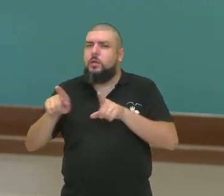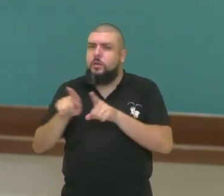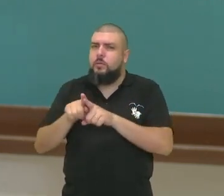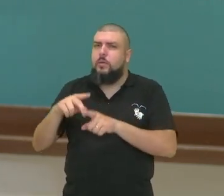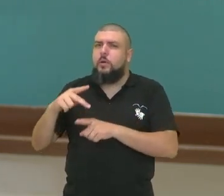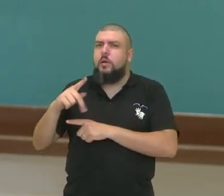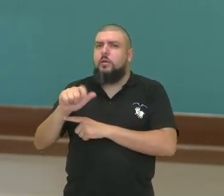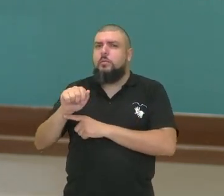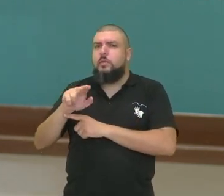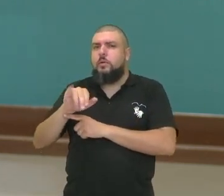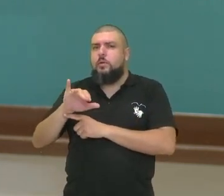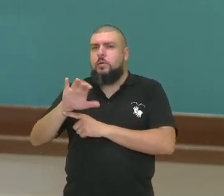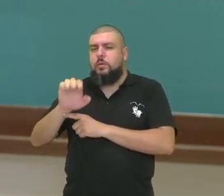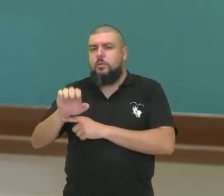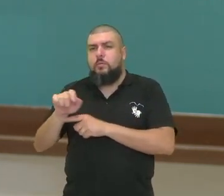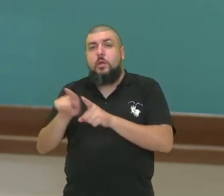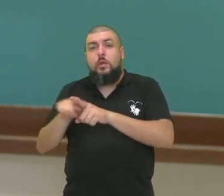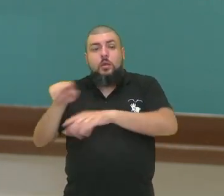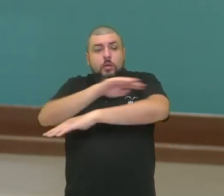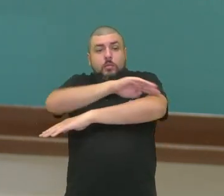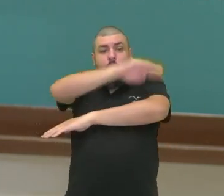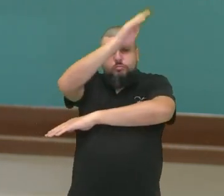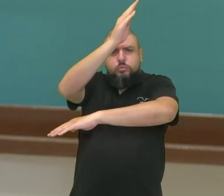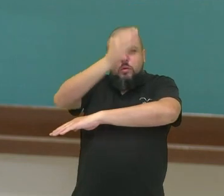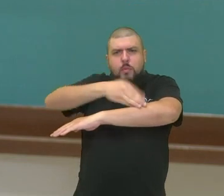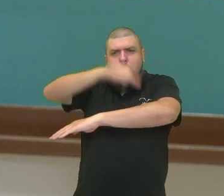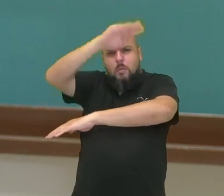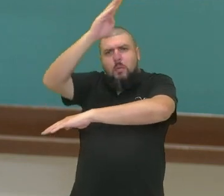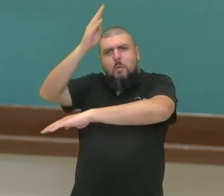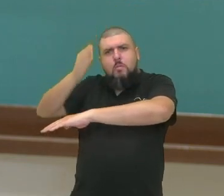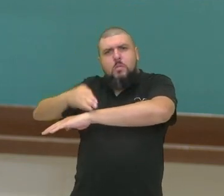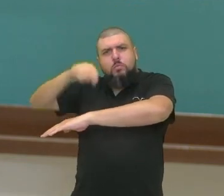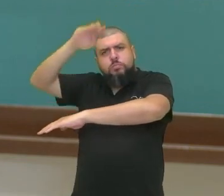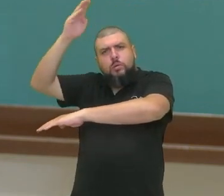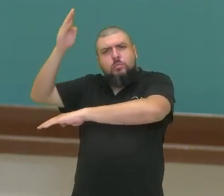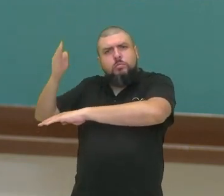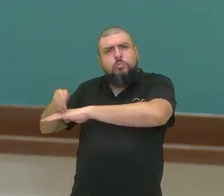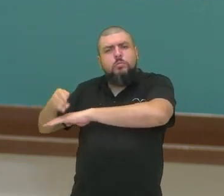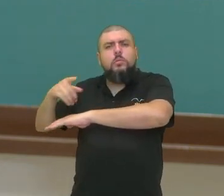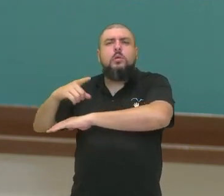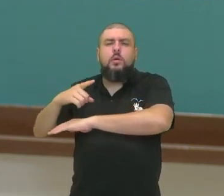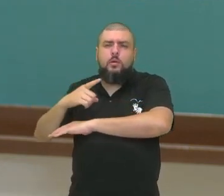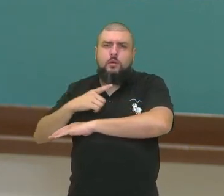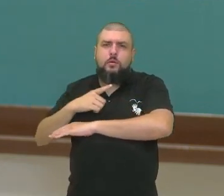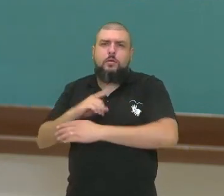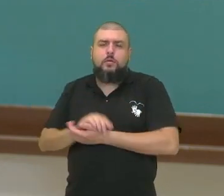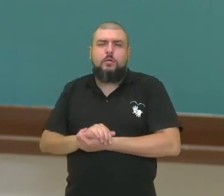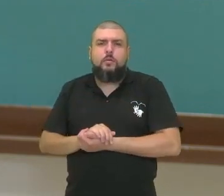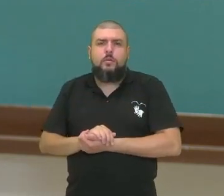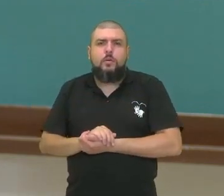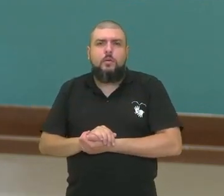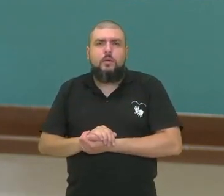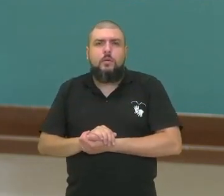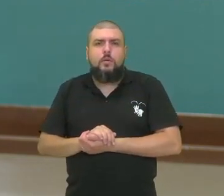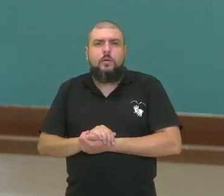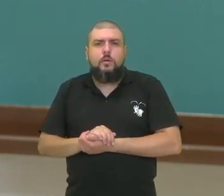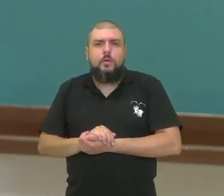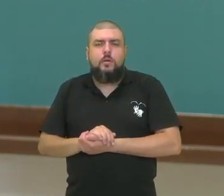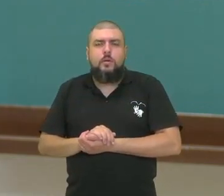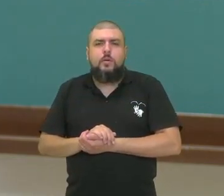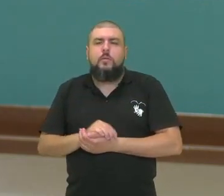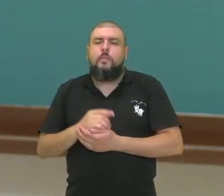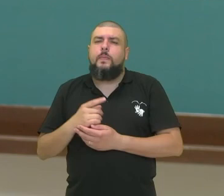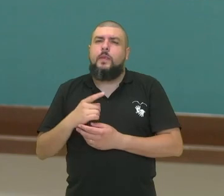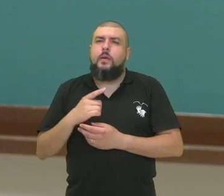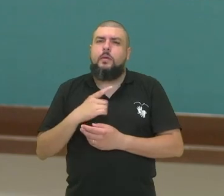Atlas, na parte mais ao norte do país, do continente, não é? Então o Planalto então, oriental existe